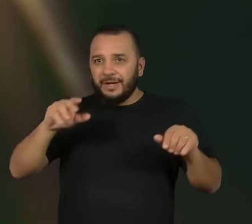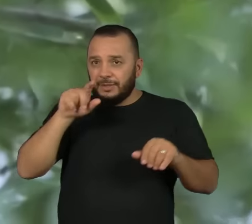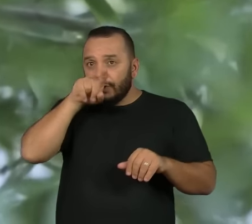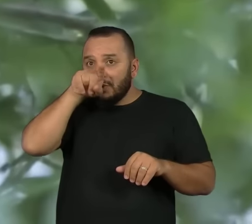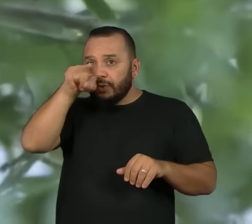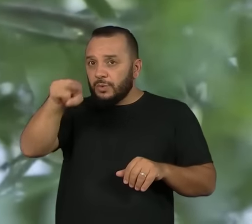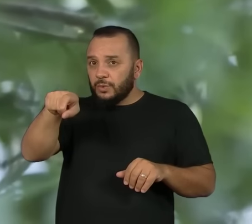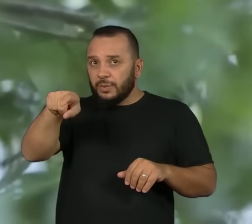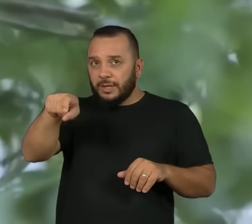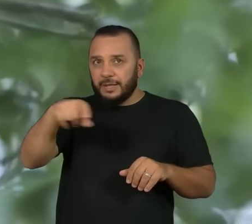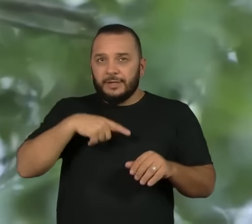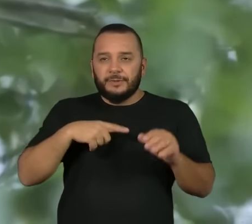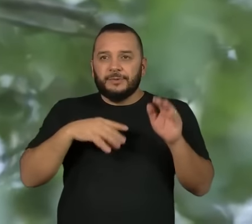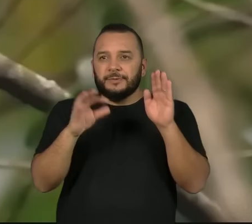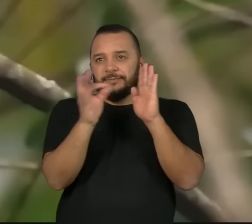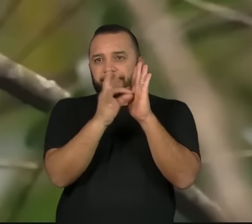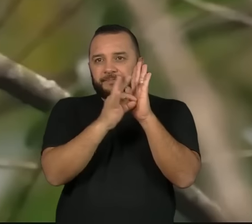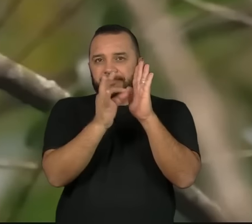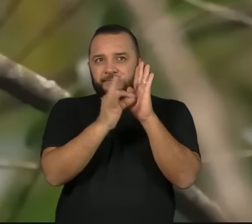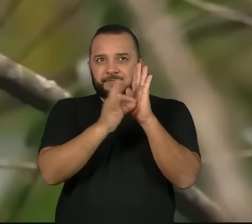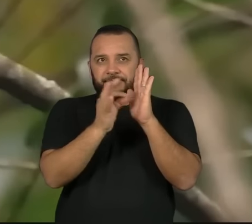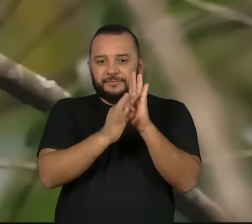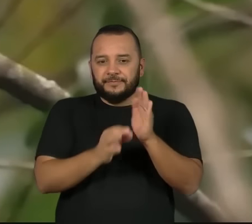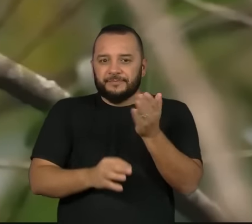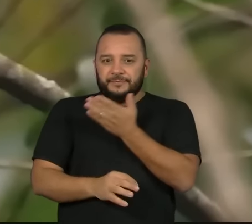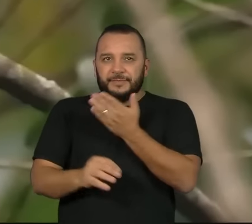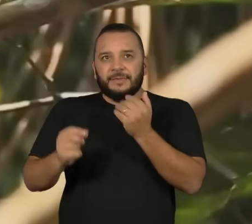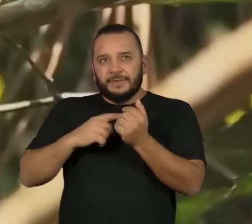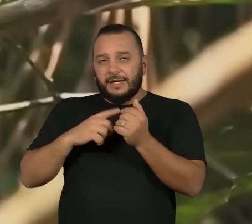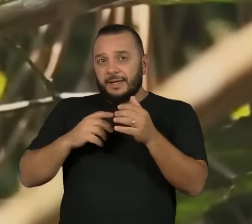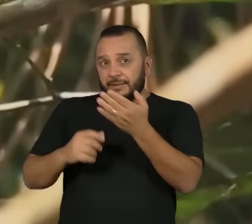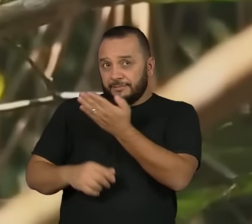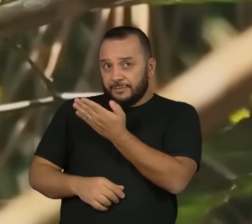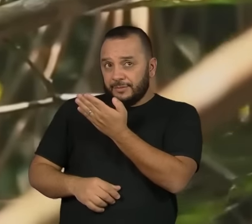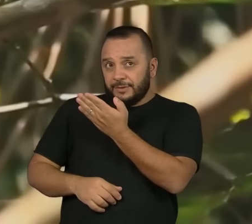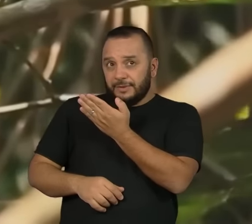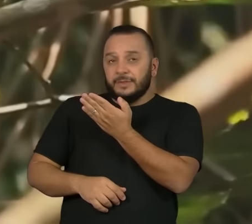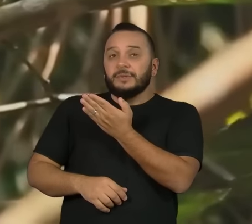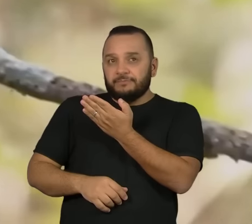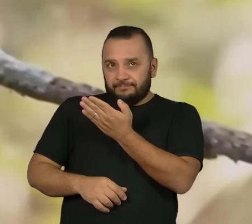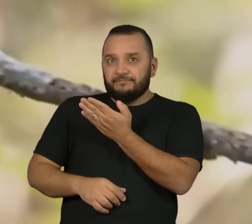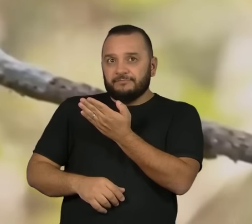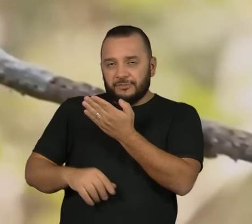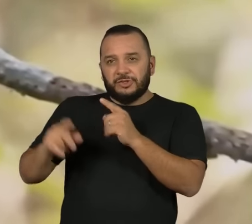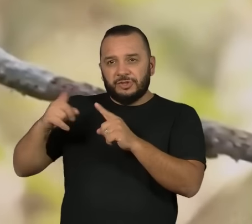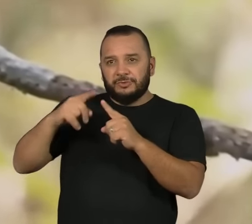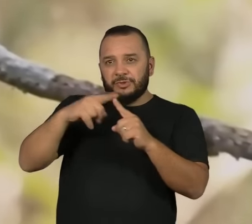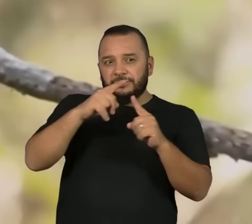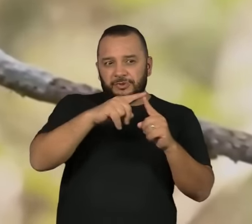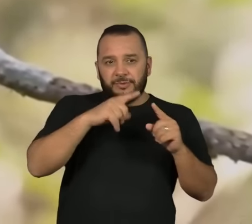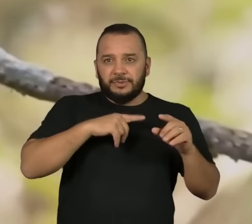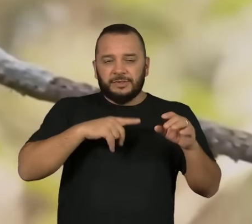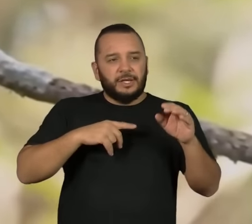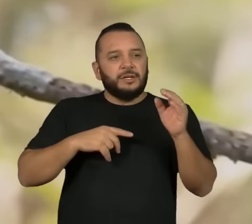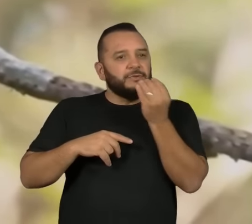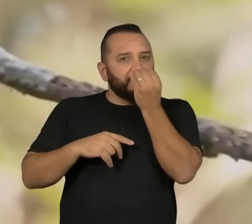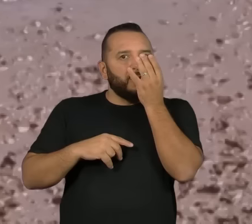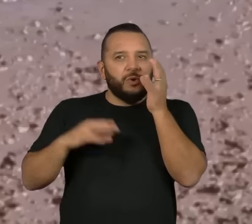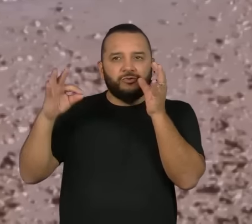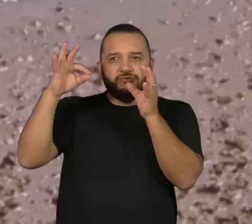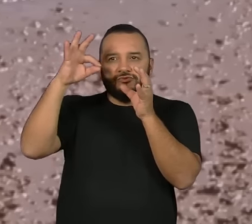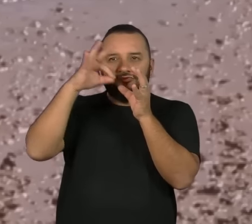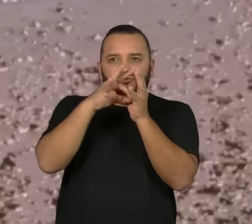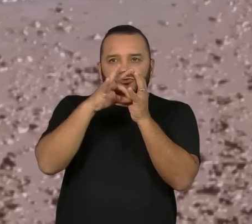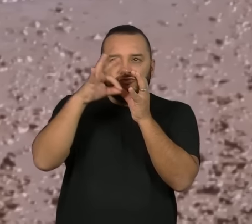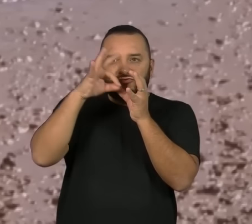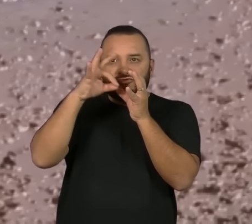Tucano, pica-pau, tiê de bando, surucuá, beija-flor de fronte violeta